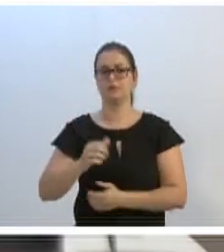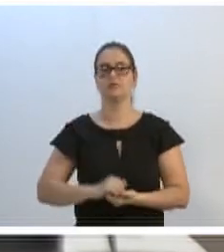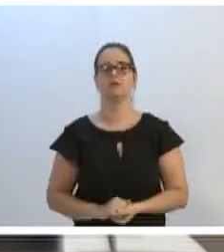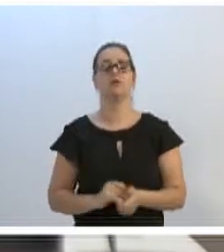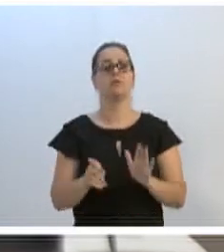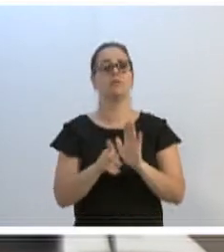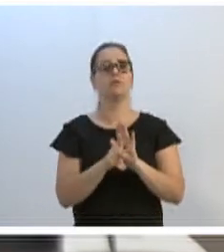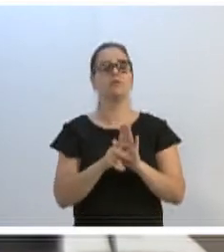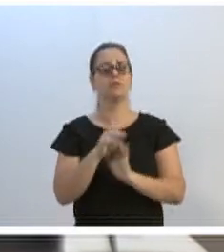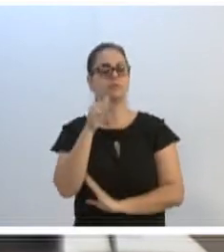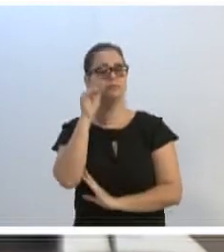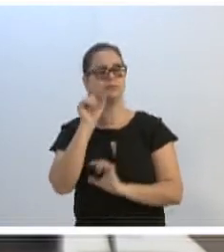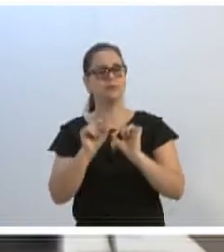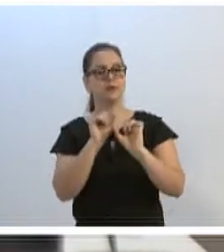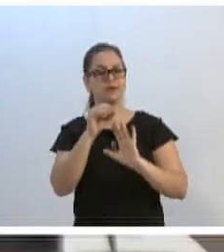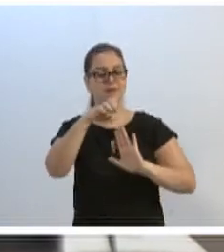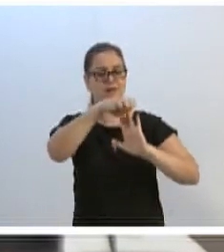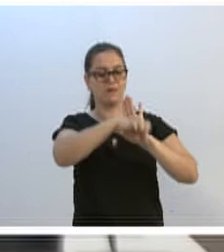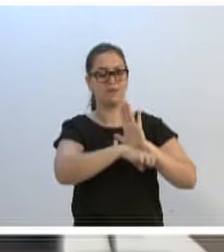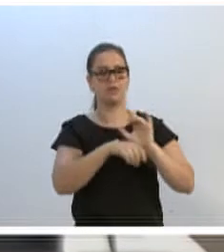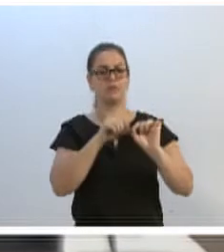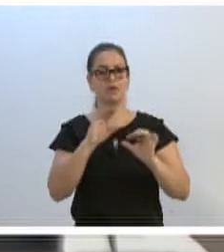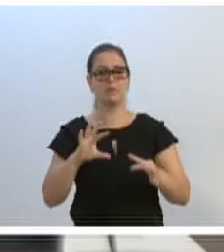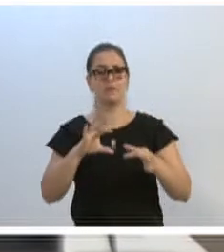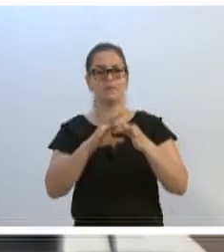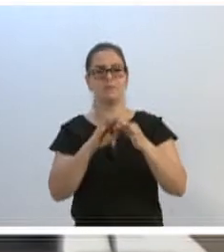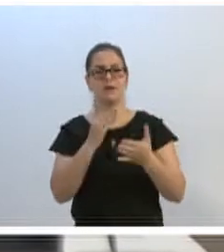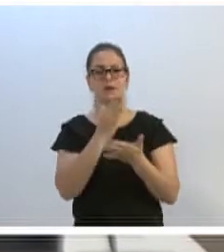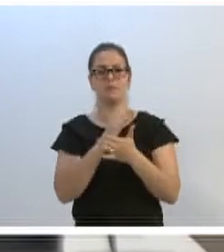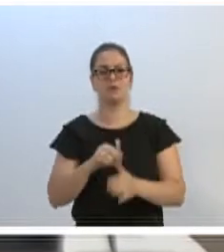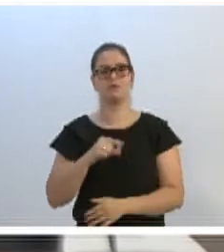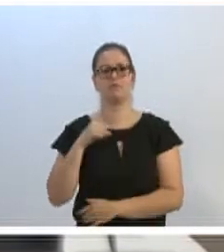emenda, só para observação aqui, essa emenda é para sanar vícios.